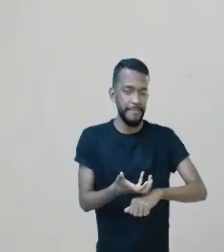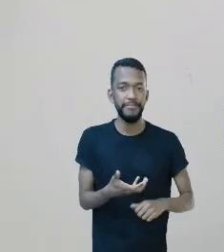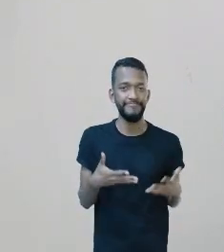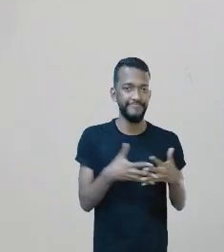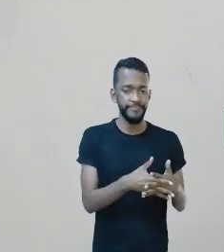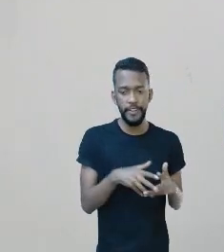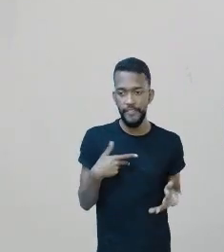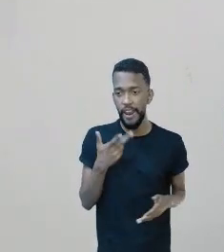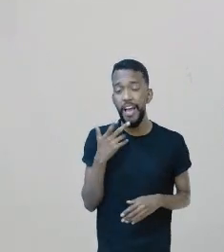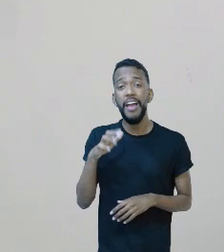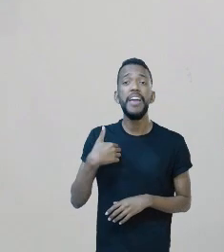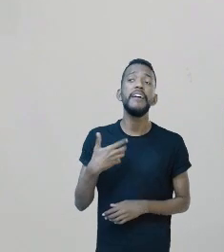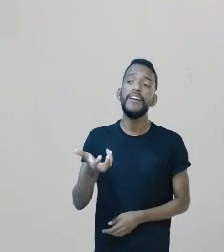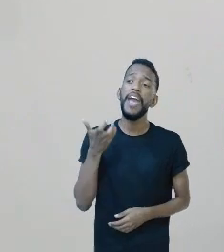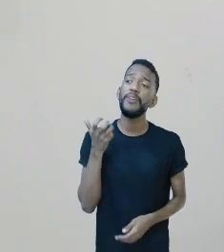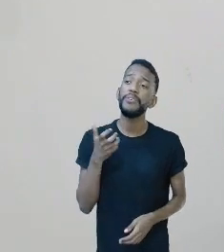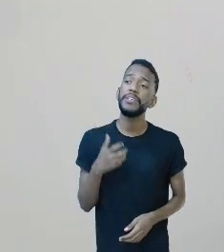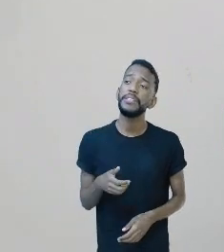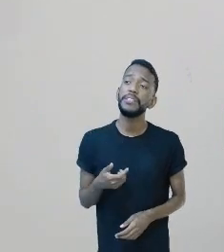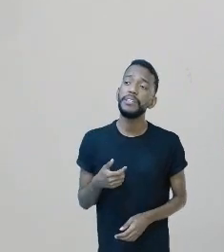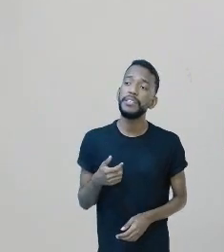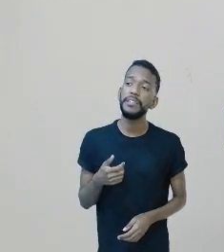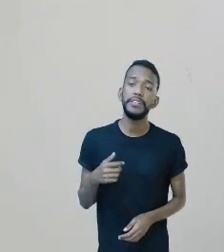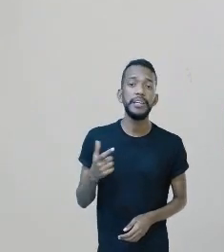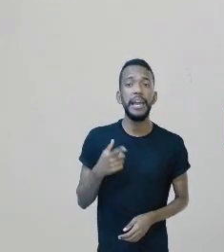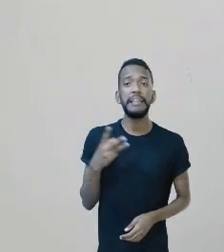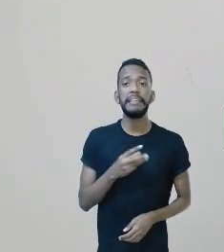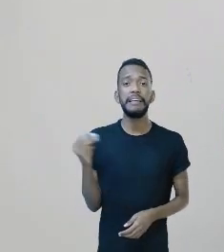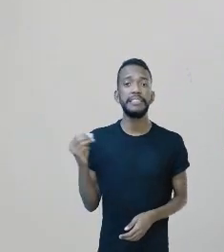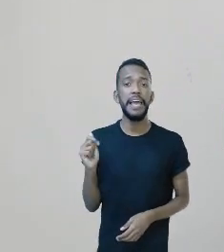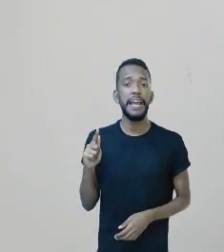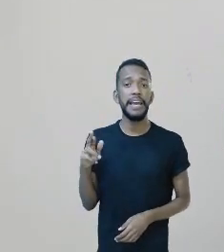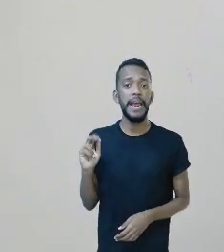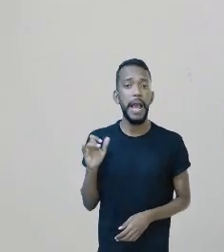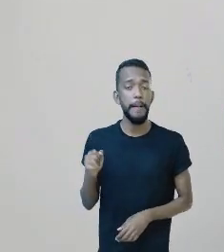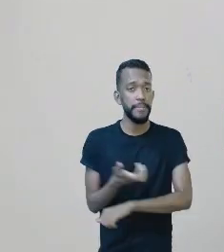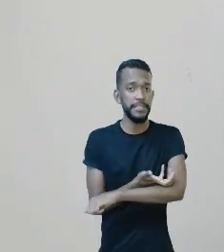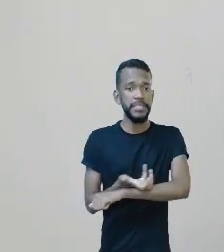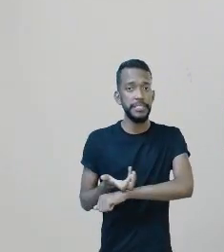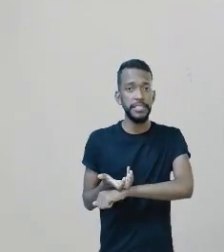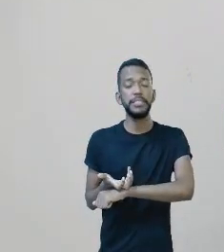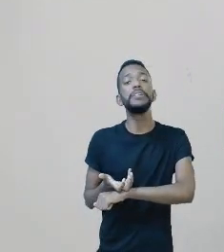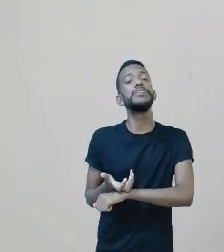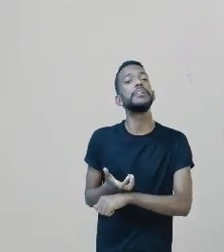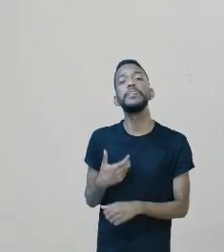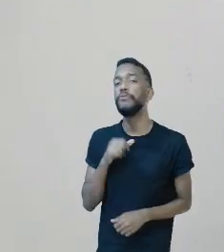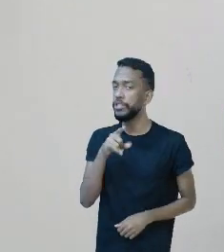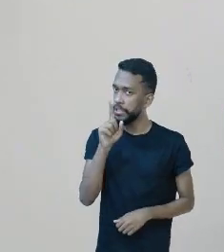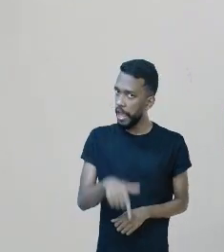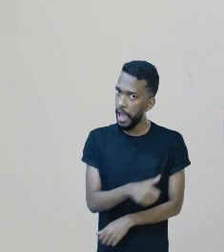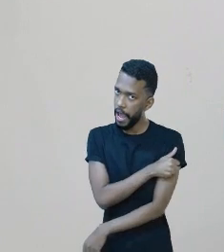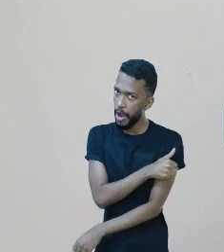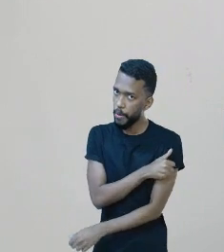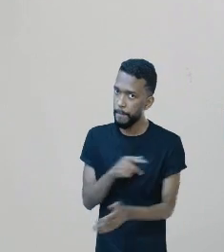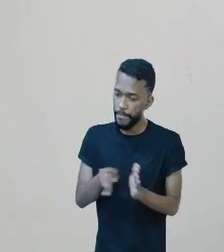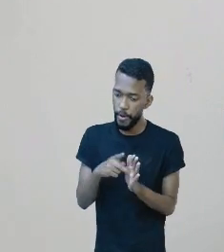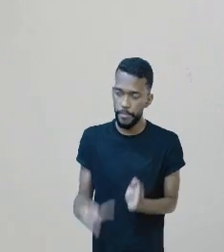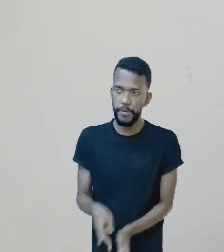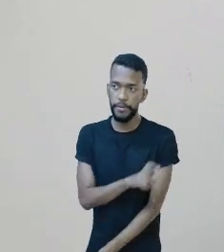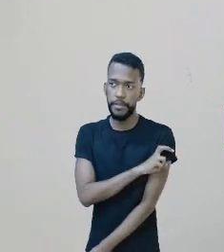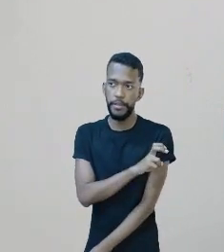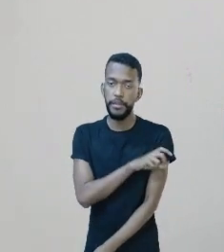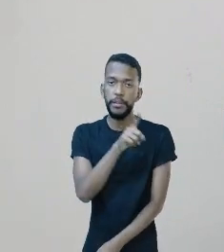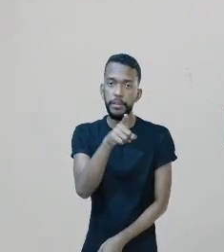no mercado falando, eu quero 300 gramas, pelo amor de Deus. Você é aluno do quinto ano